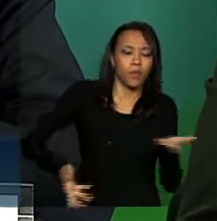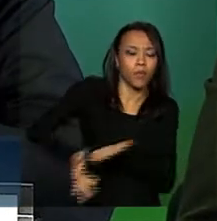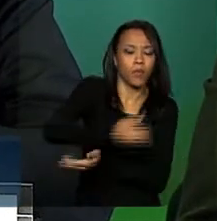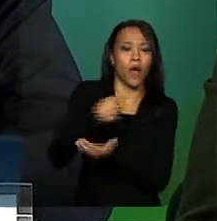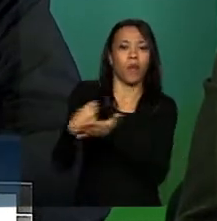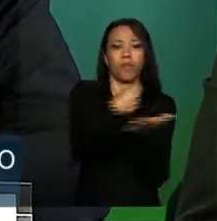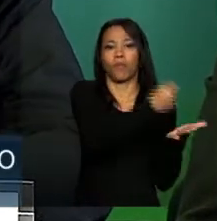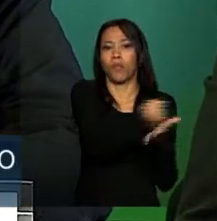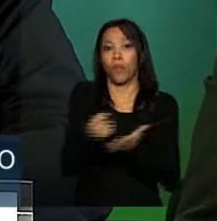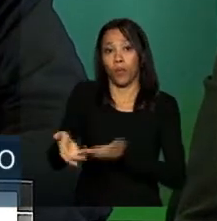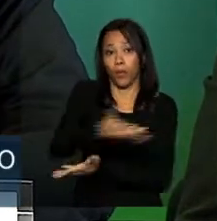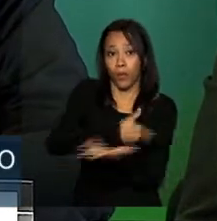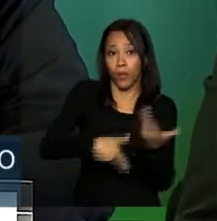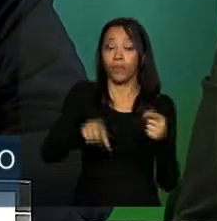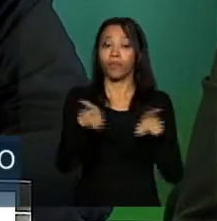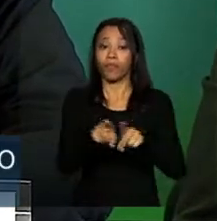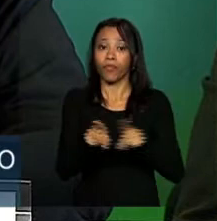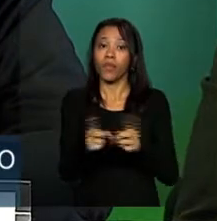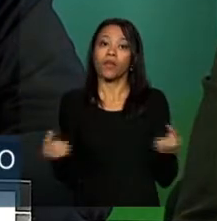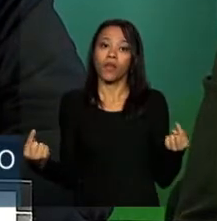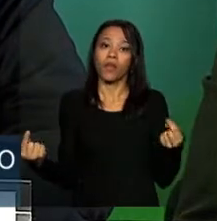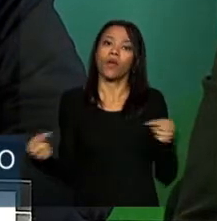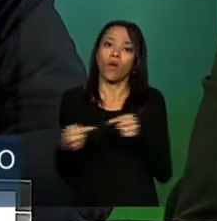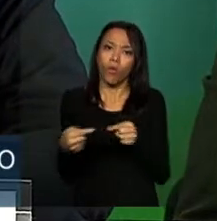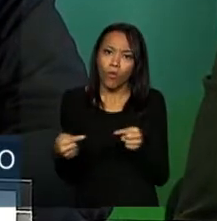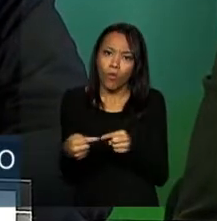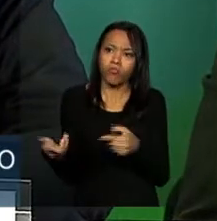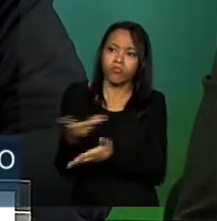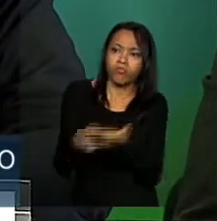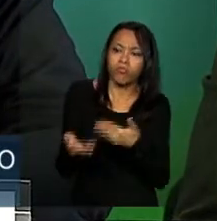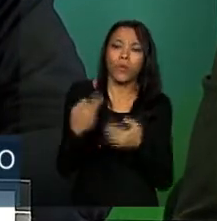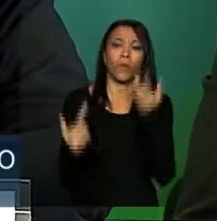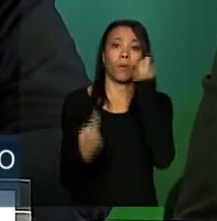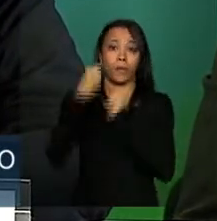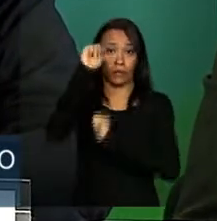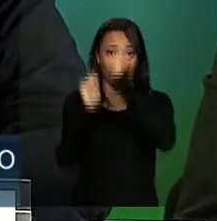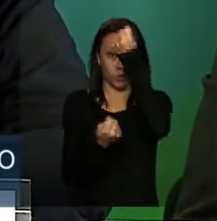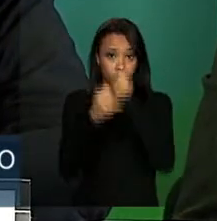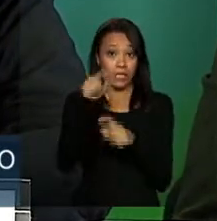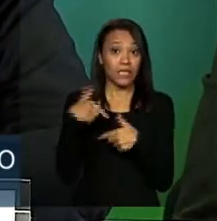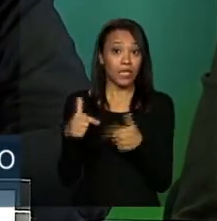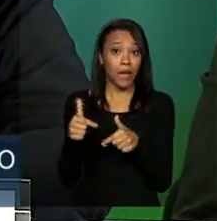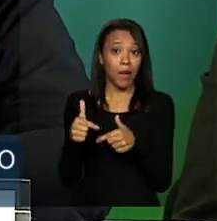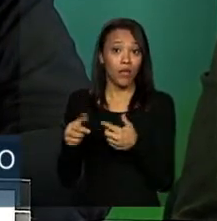agroecologia, da agroindústria, daí a necessidade de ações integradas,